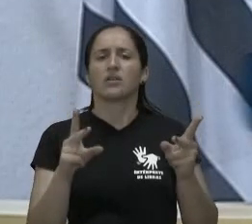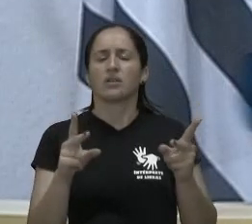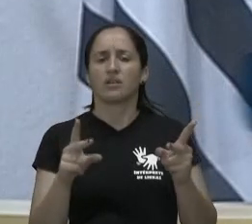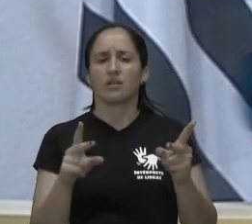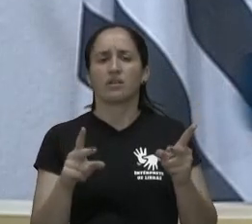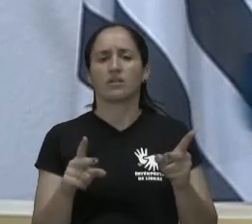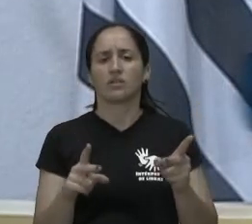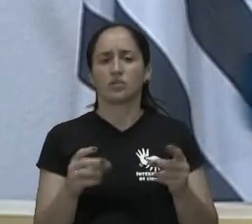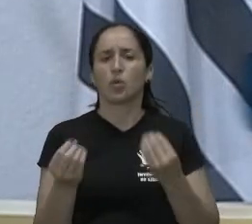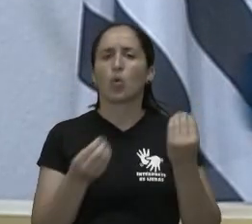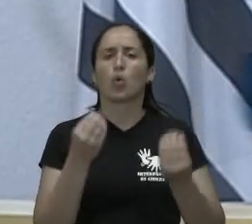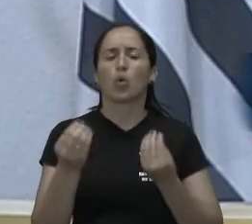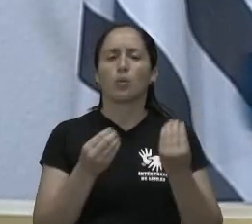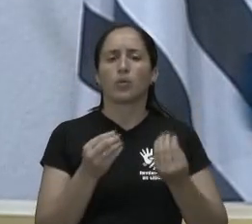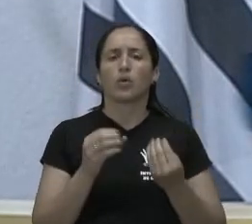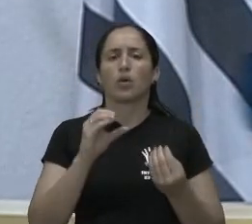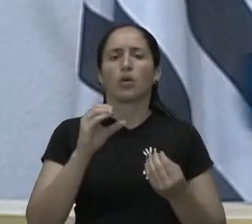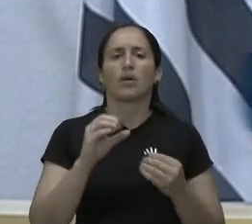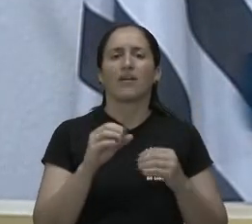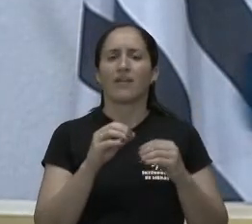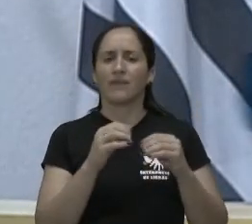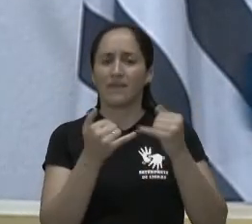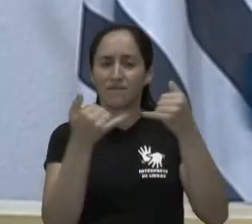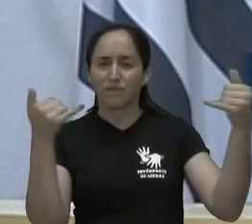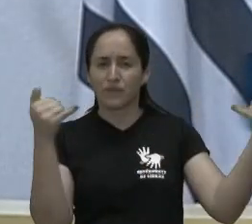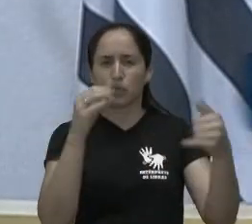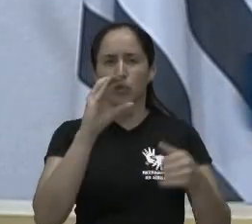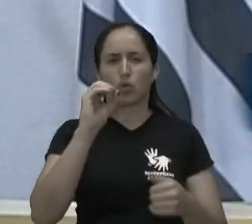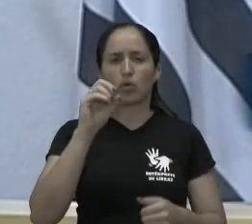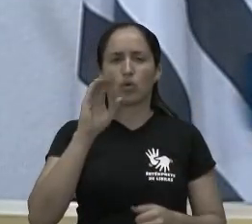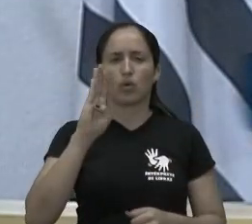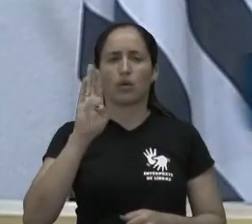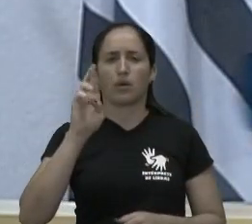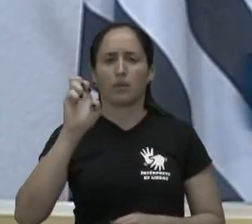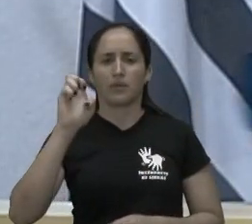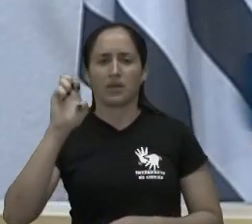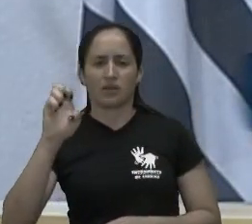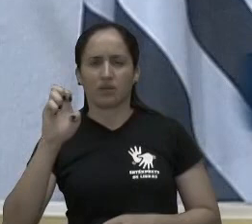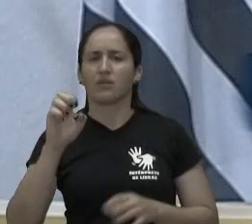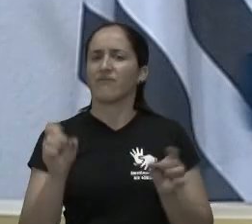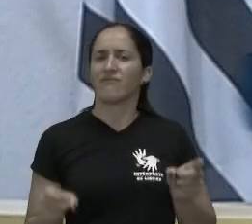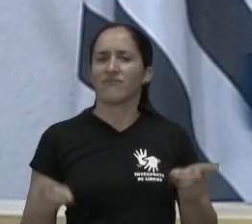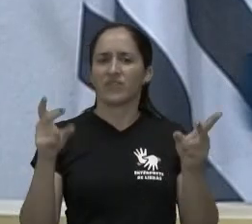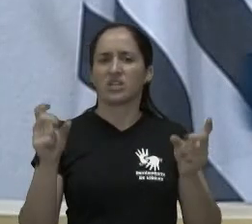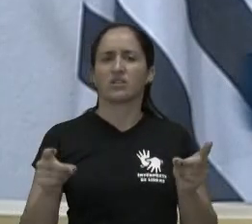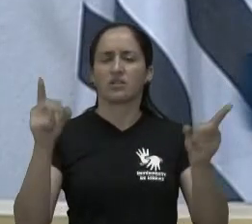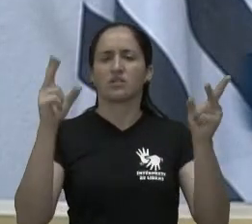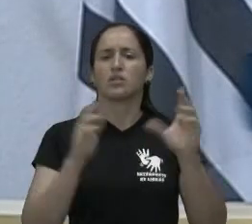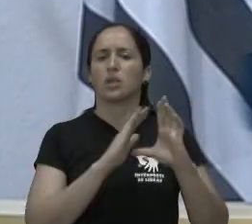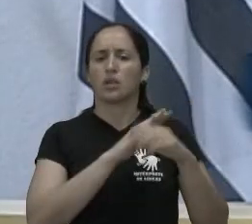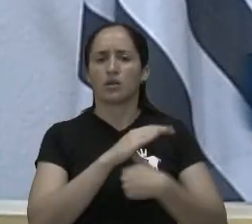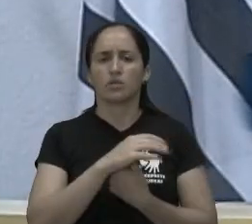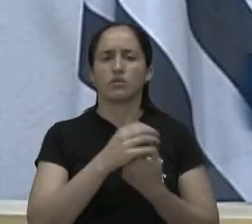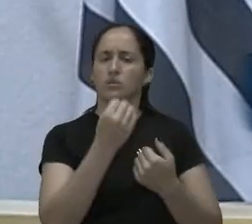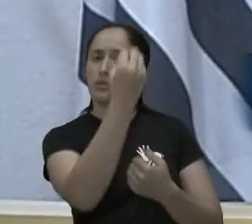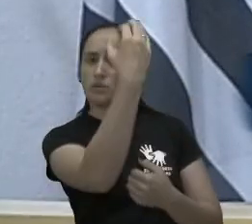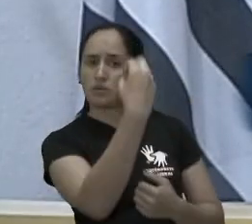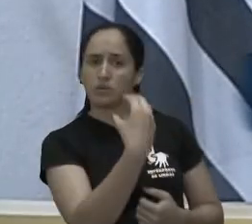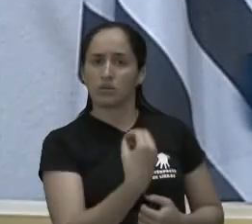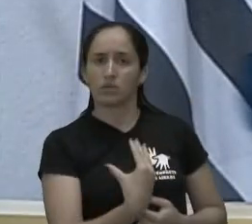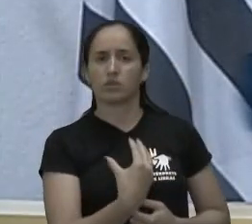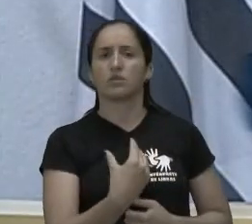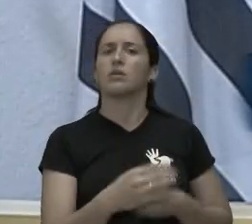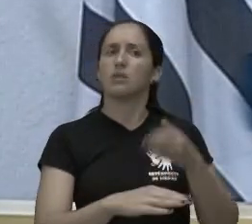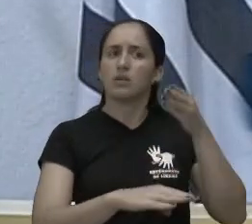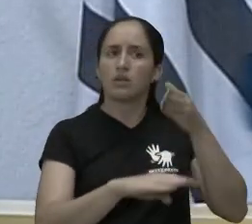Não tem um governo com pulso firme, com rigidez, abordar essas pessoas no semáforo, abordar esses usuários de outras cidades